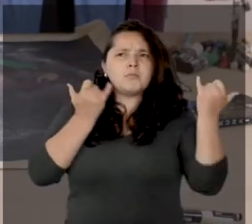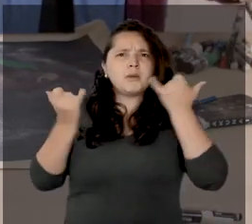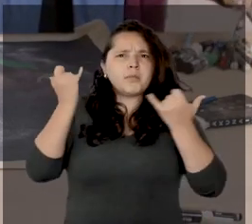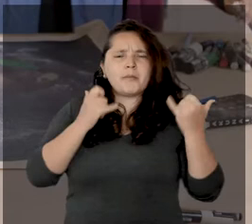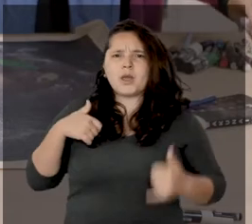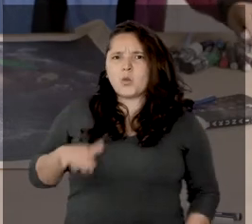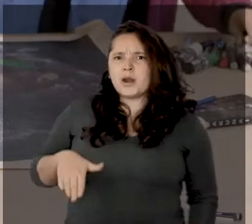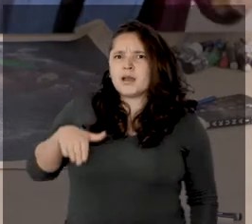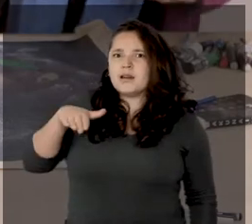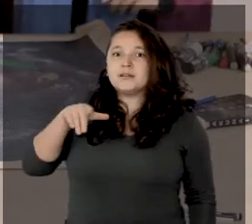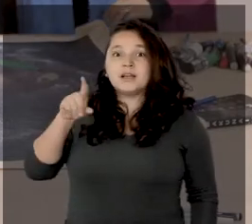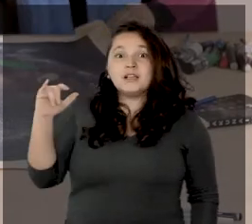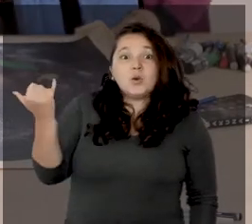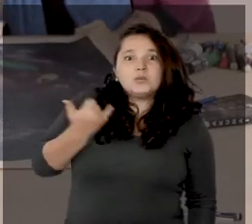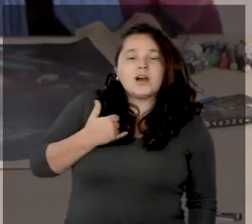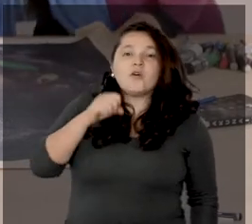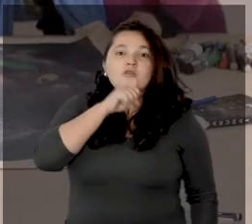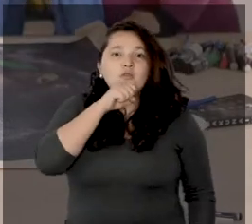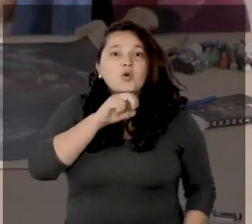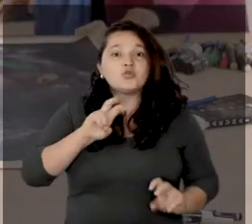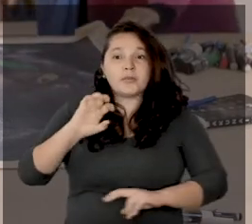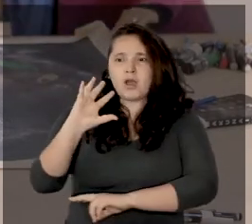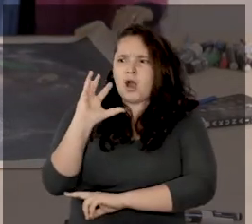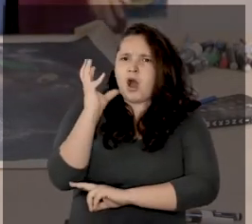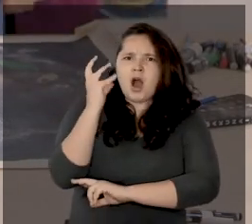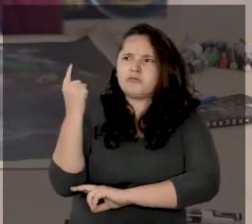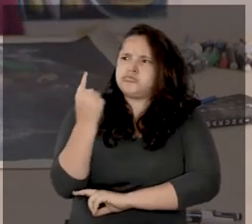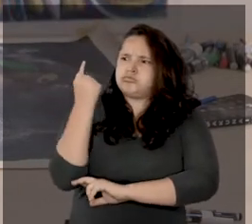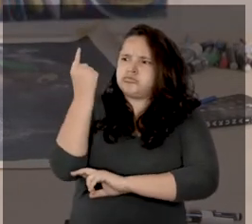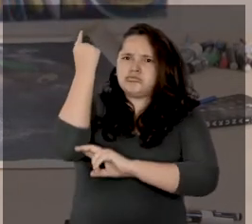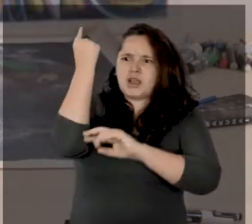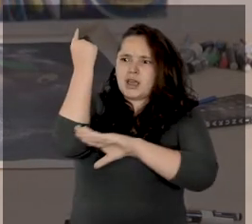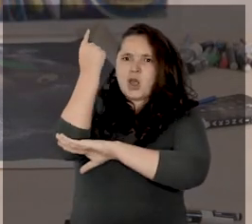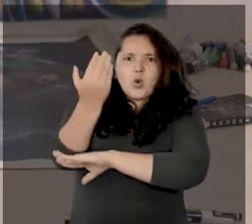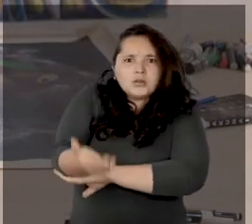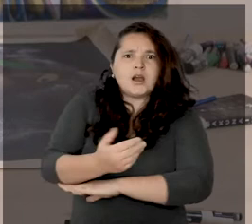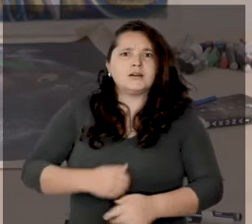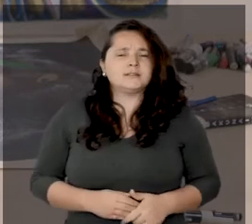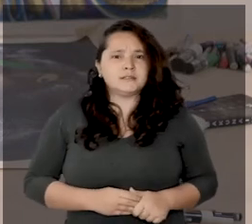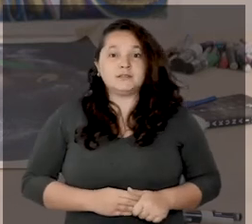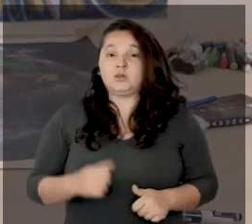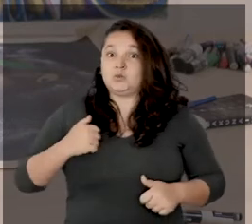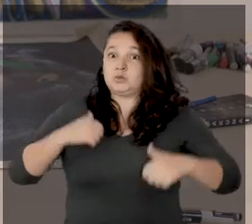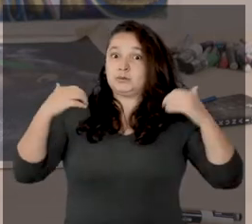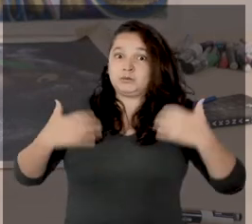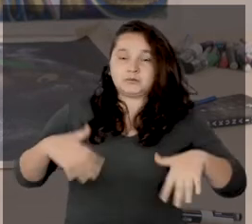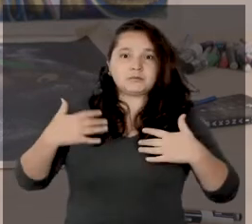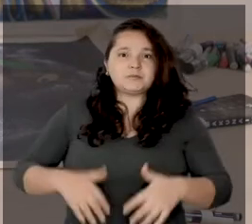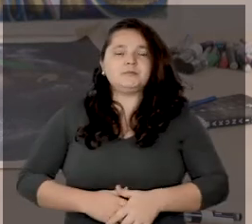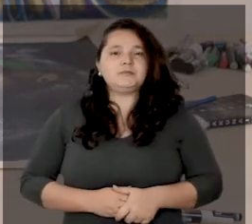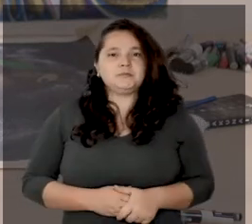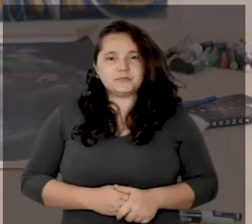que foi cortada e tudo. E aí eu fiquei, nossa, que loucura e tal. E eu acho que